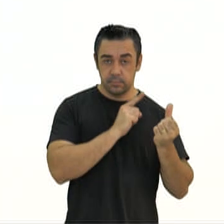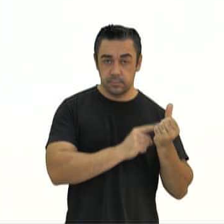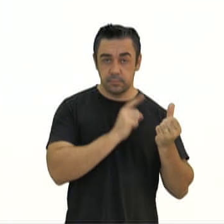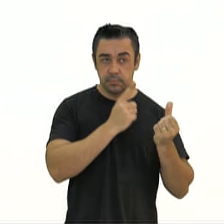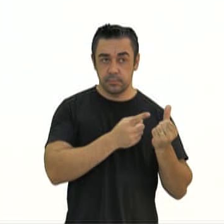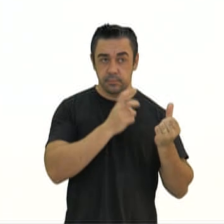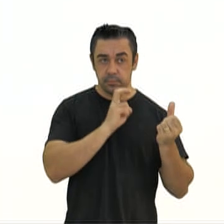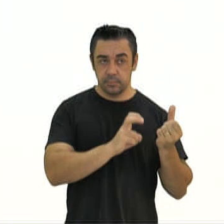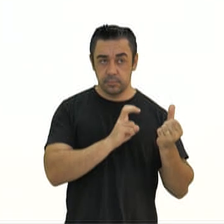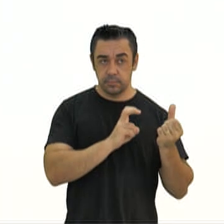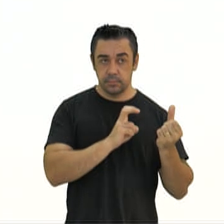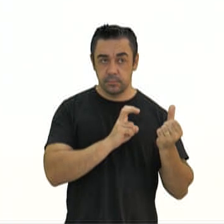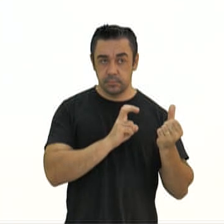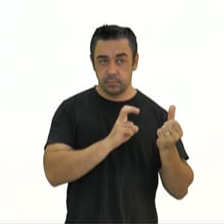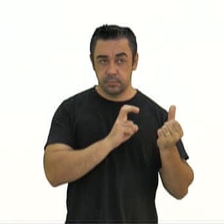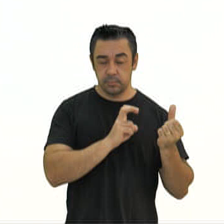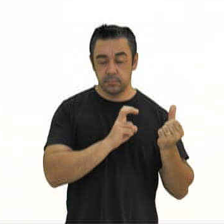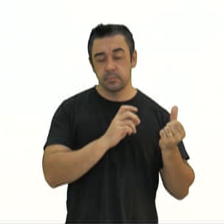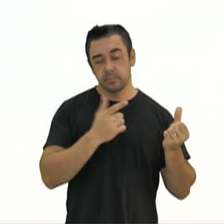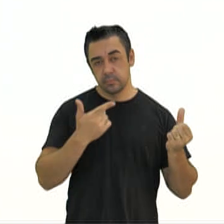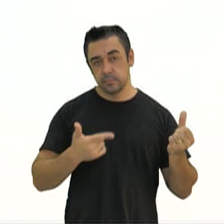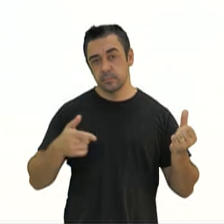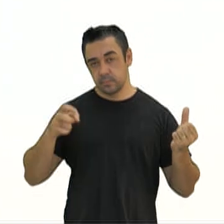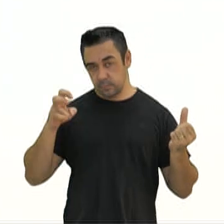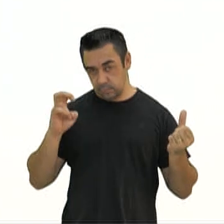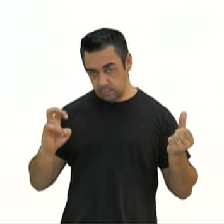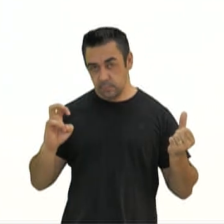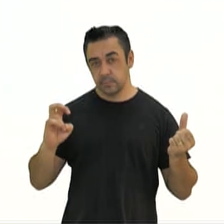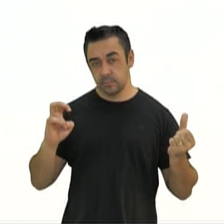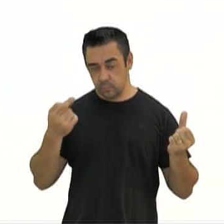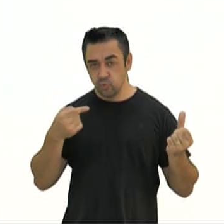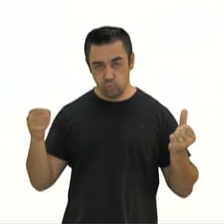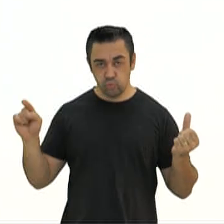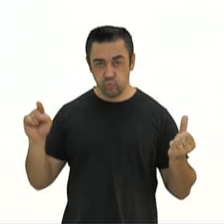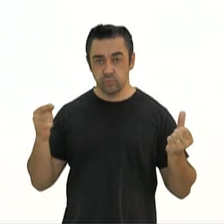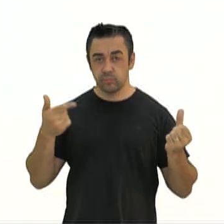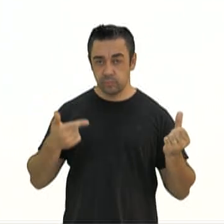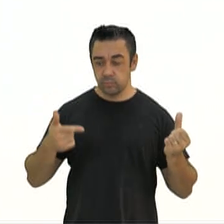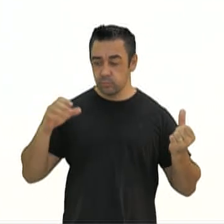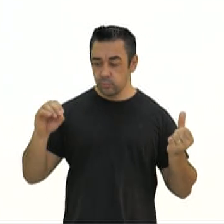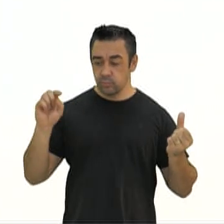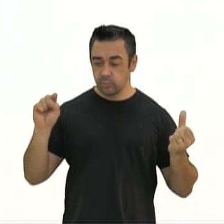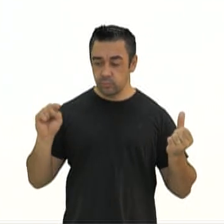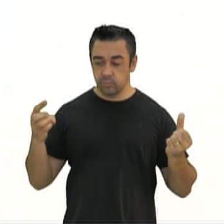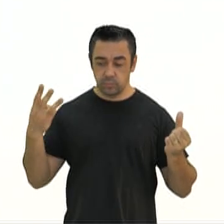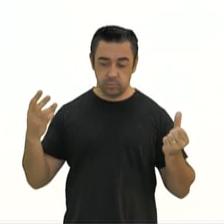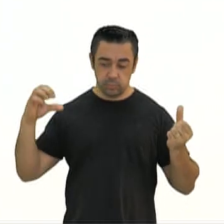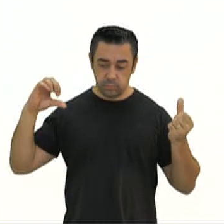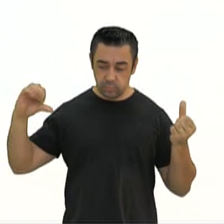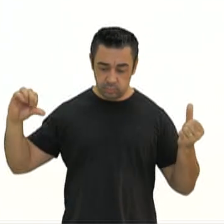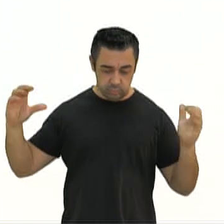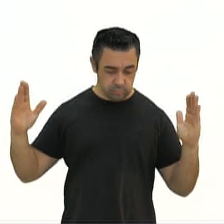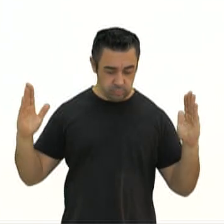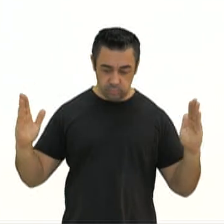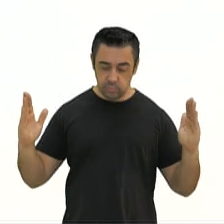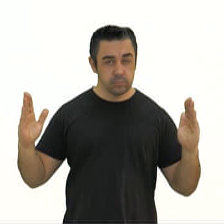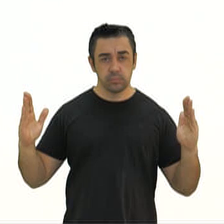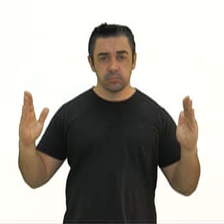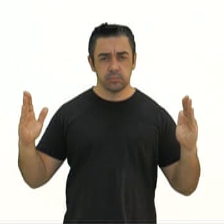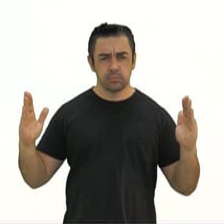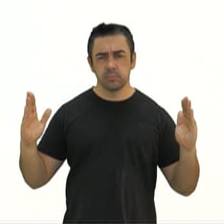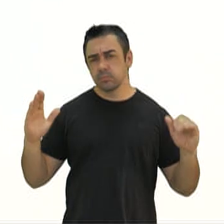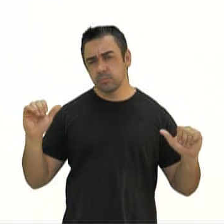o terceiro termo, o 25º termo, é 20 horas e 39 minutos. Então,